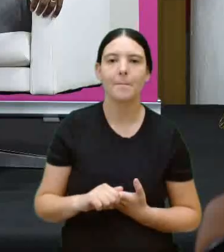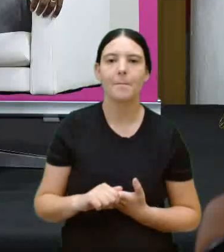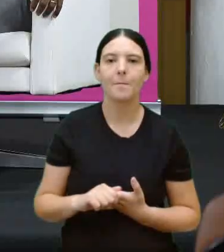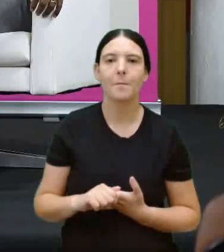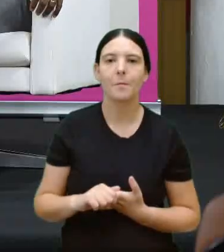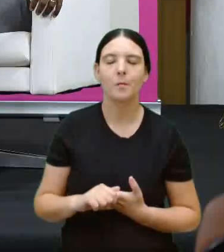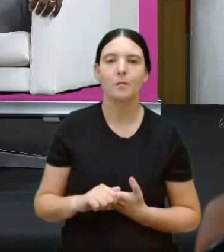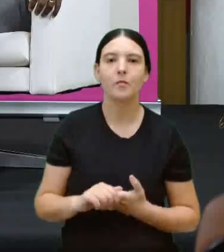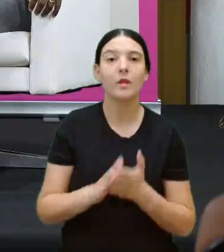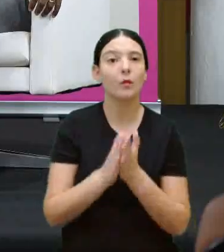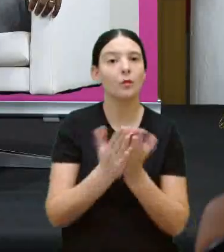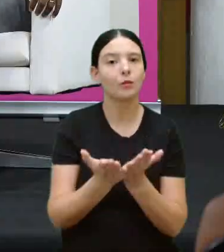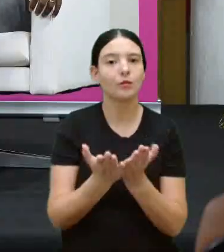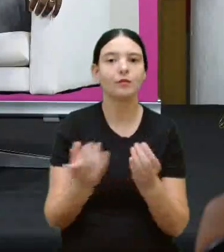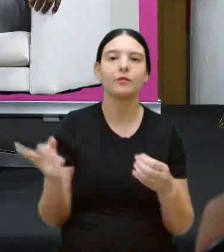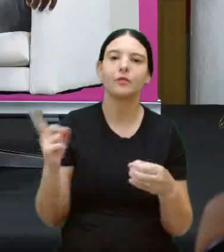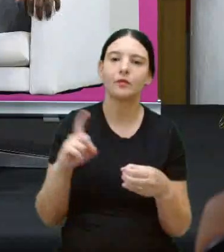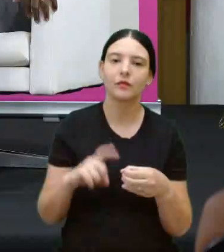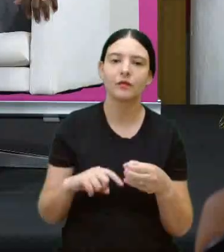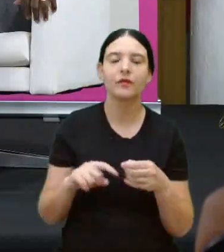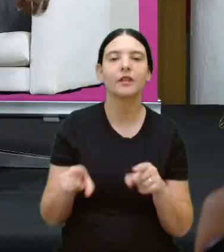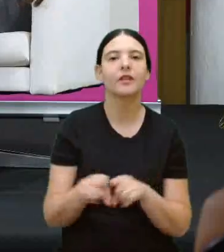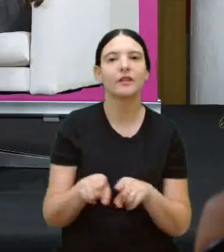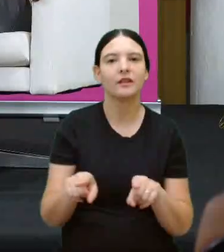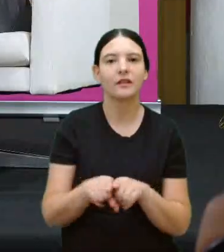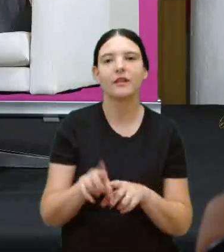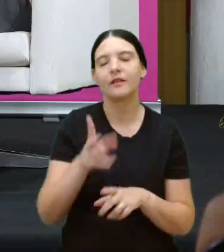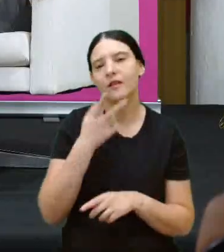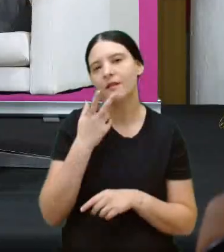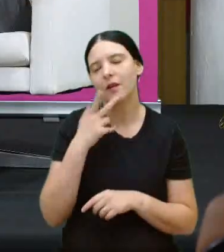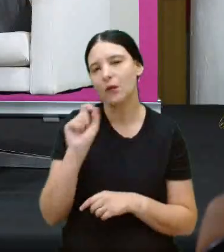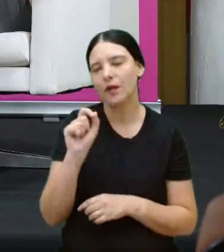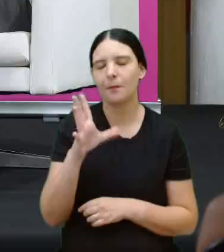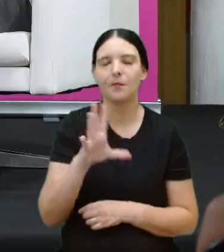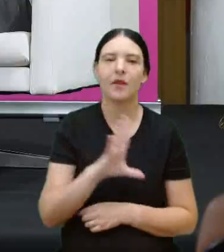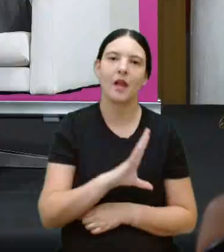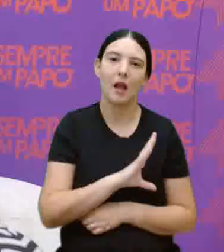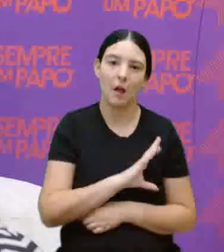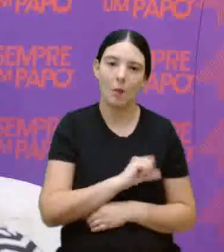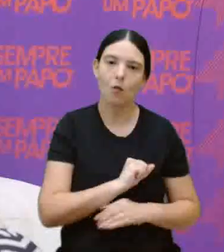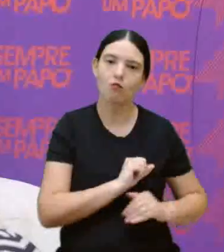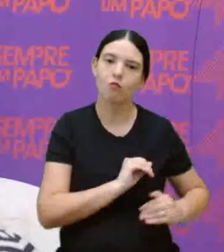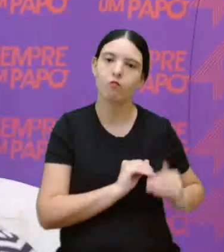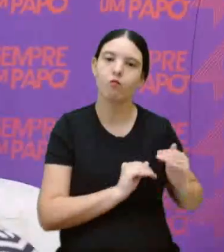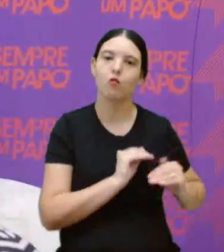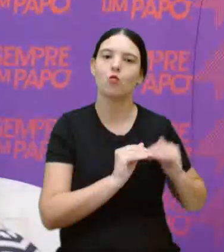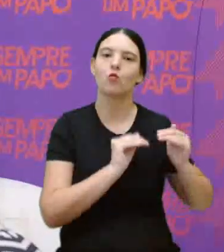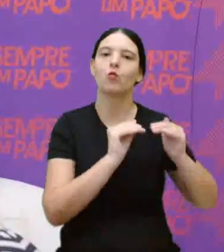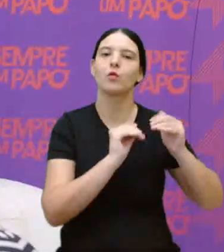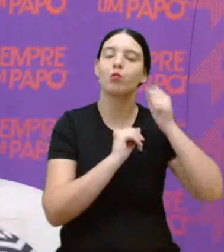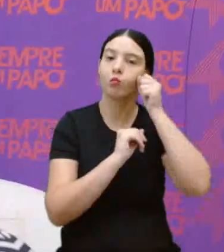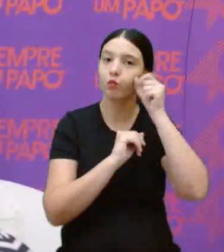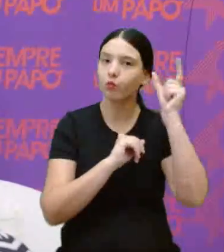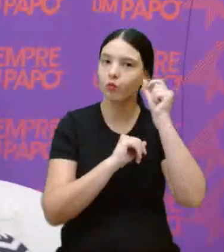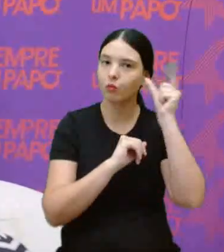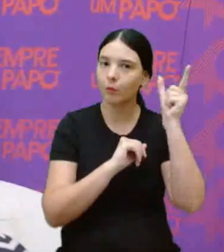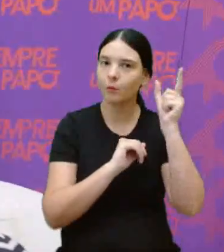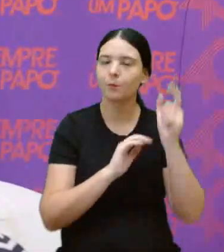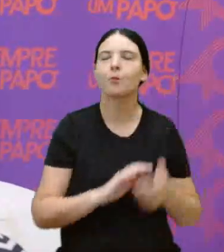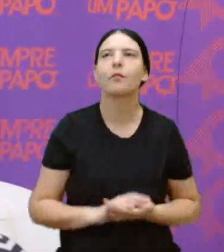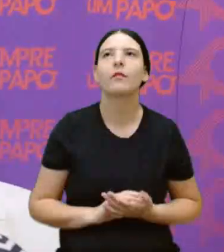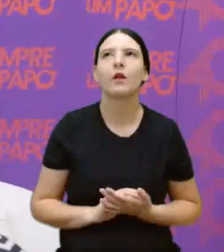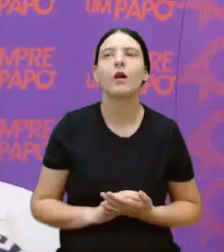livro, tem uma parte lá que você afirma o seguinte, que o amor é uma construção cultural, né? Como que a gente